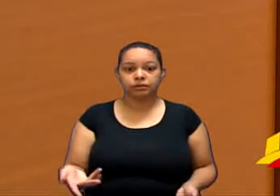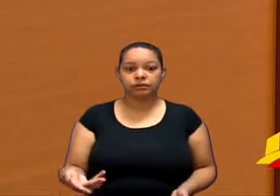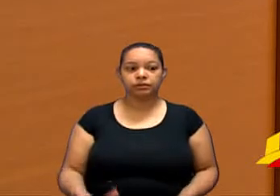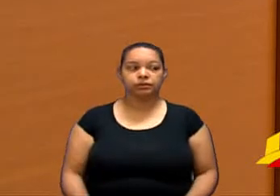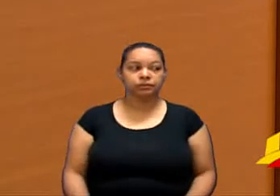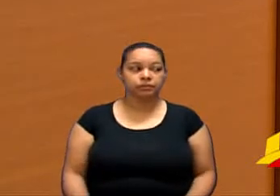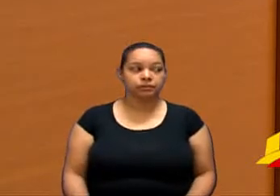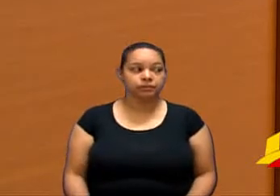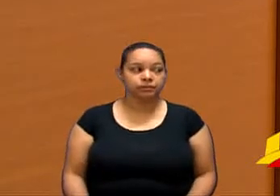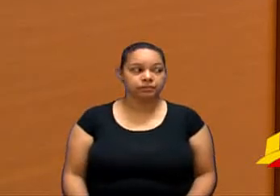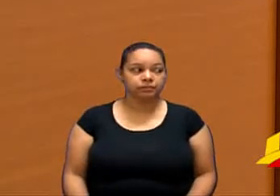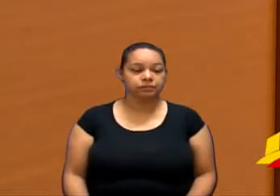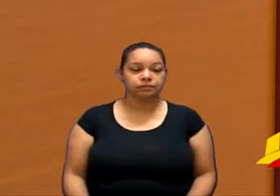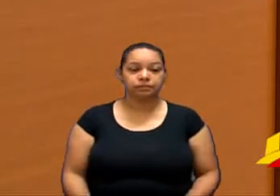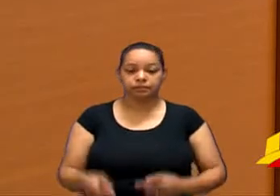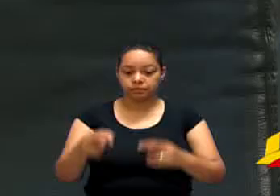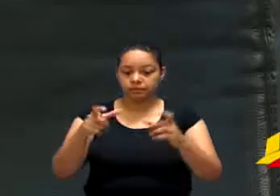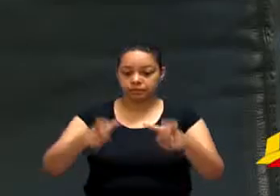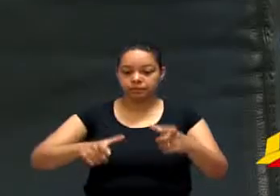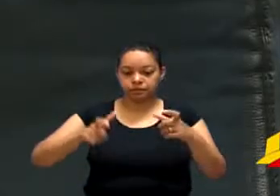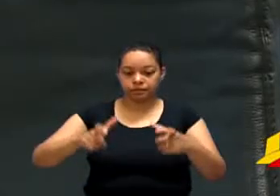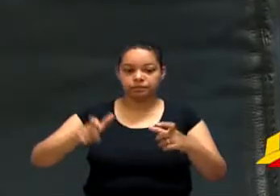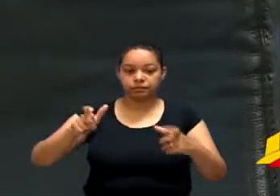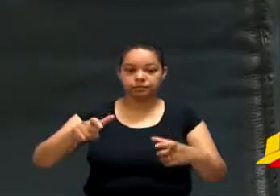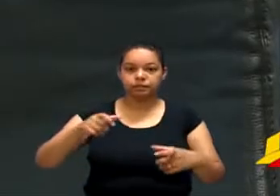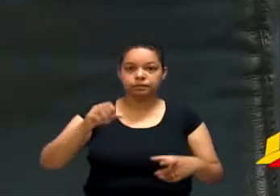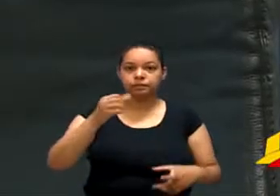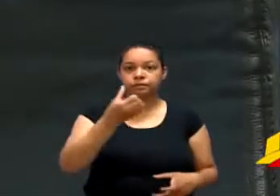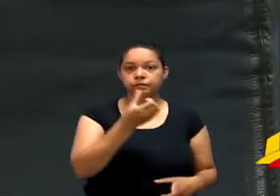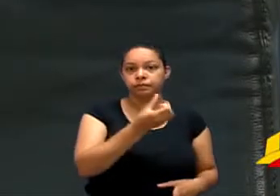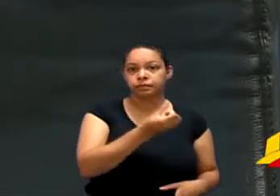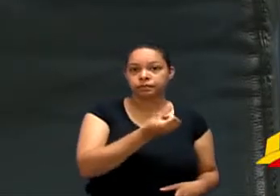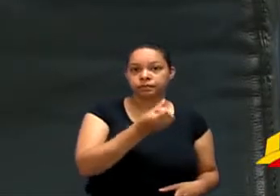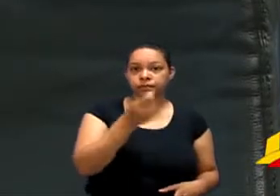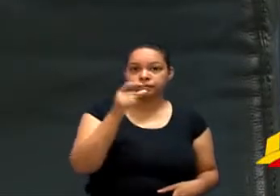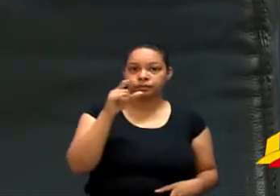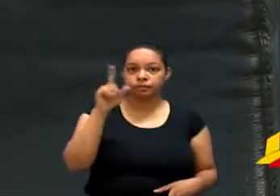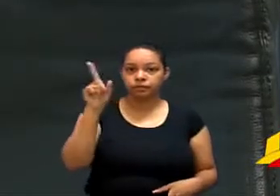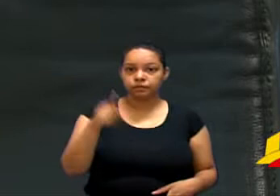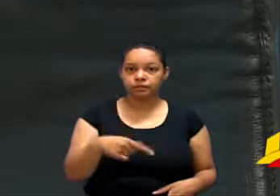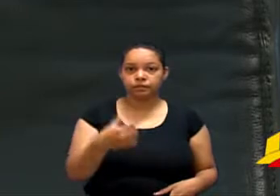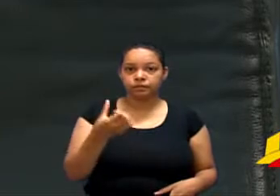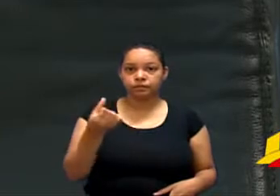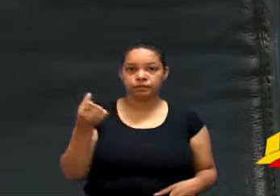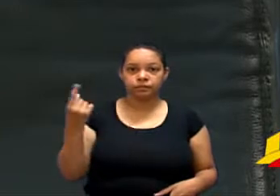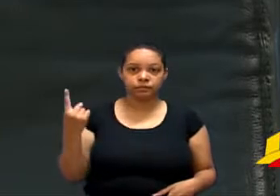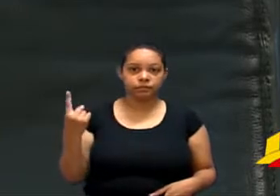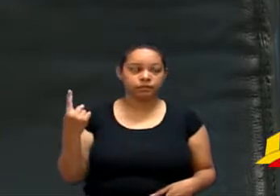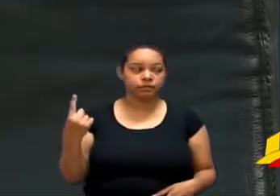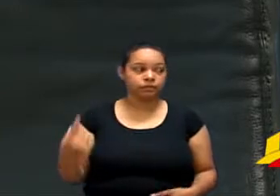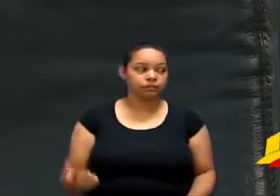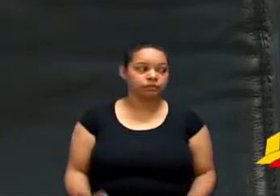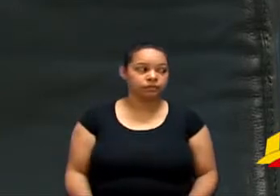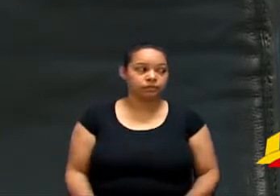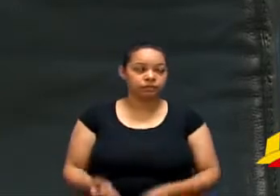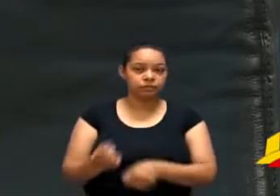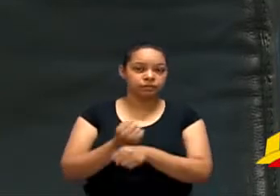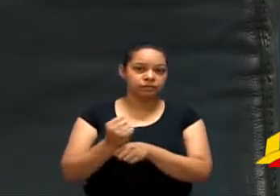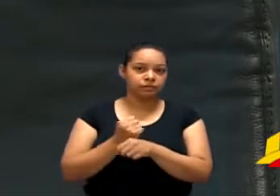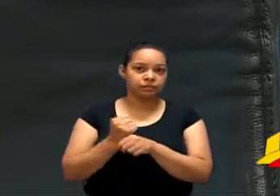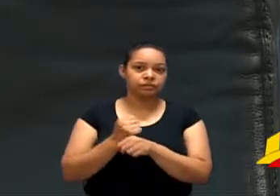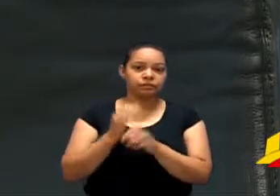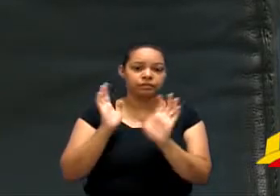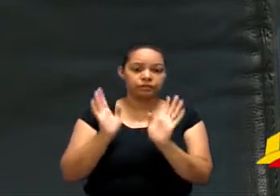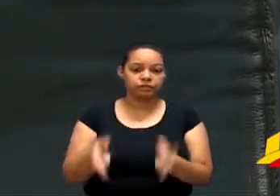da 661 é uma área já antiga ali do Jardim Novo Mundo ela ficar indo para